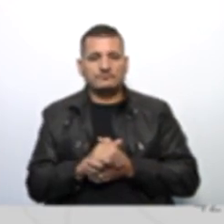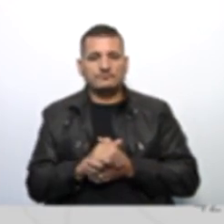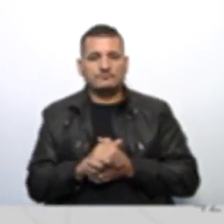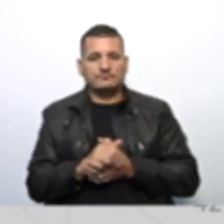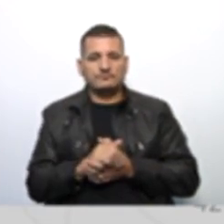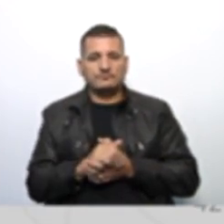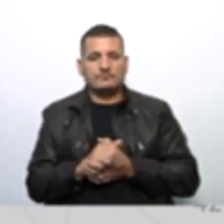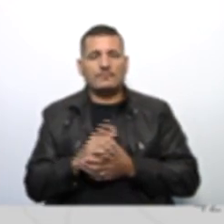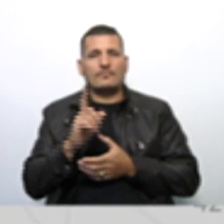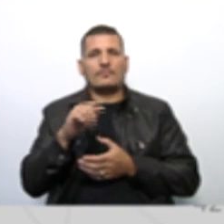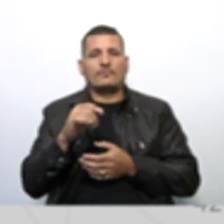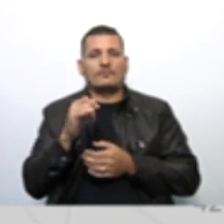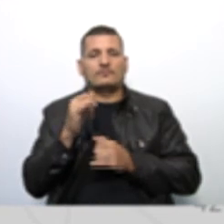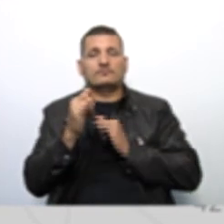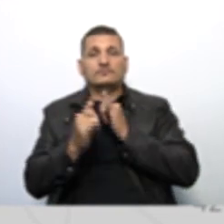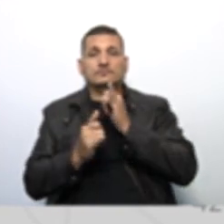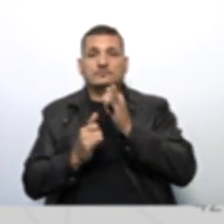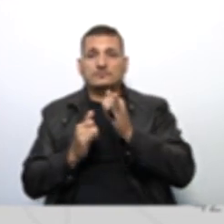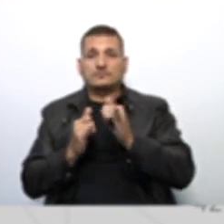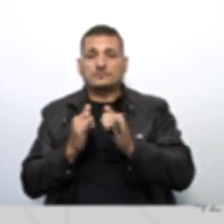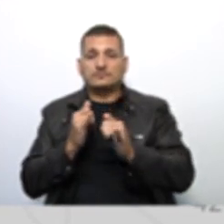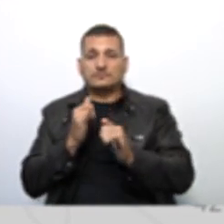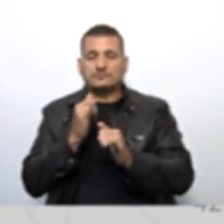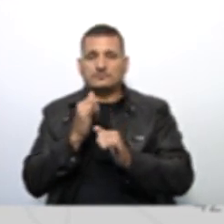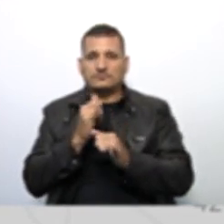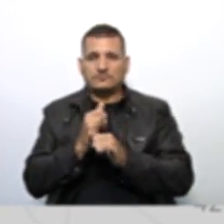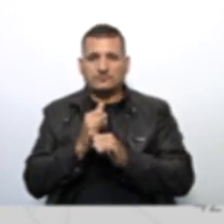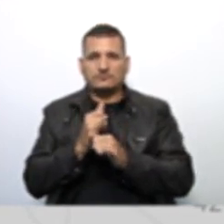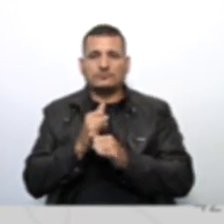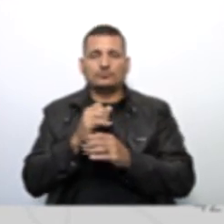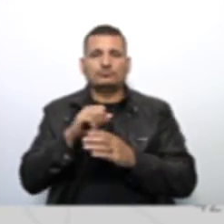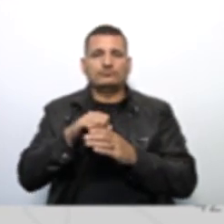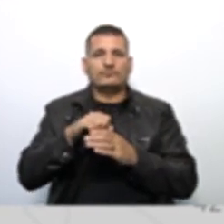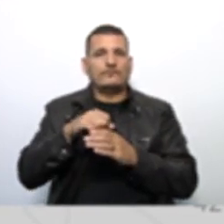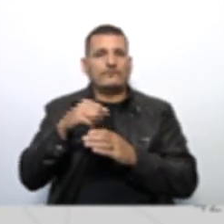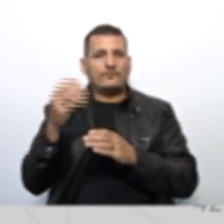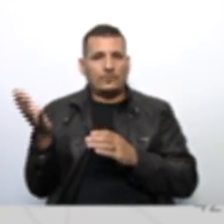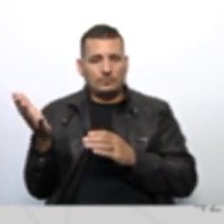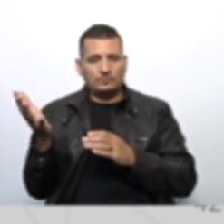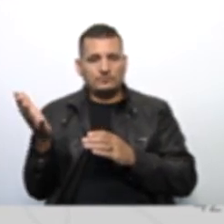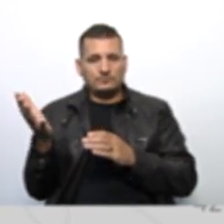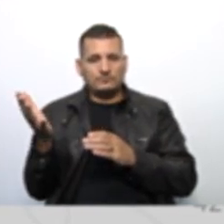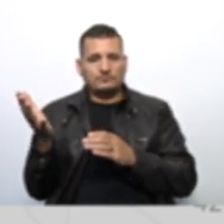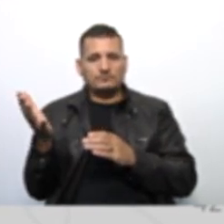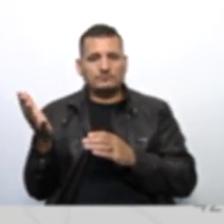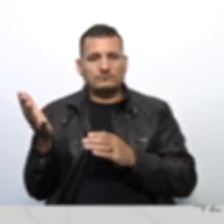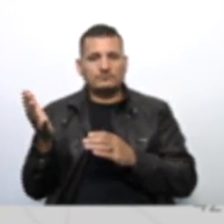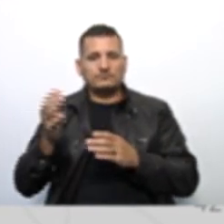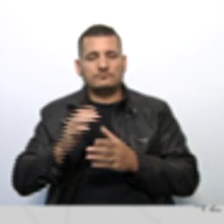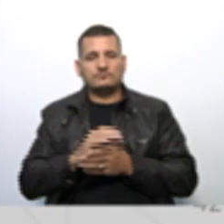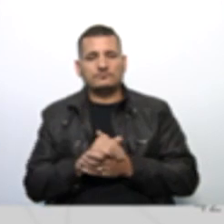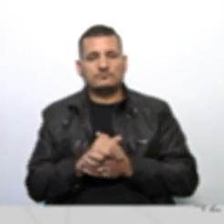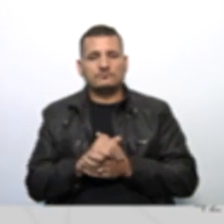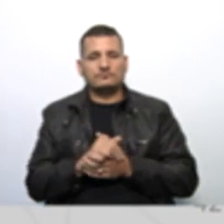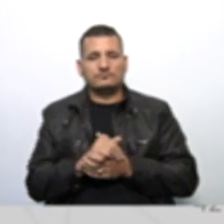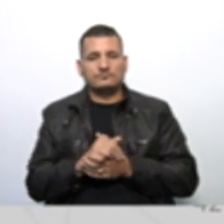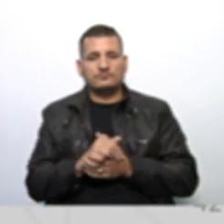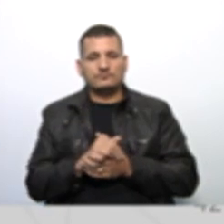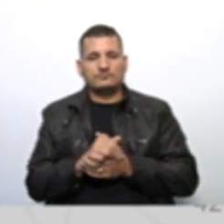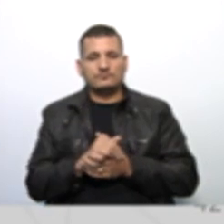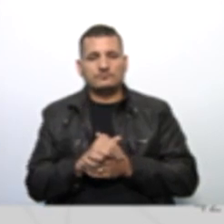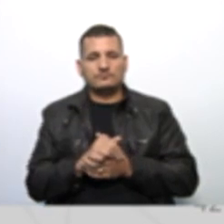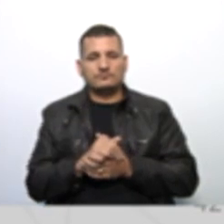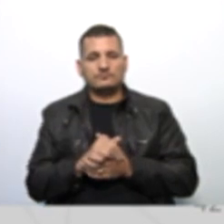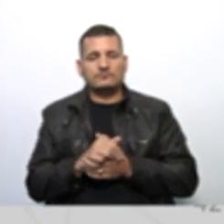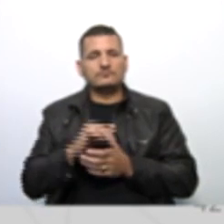uma extensão da intranet, então você precisa compreender o que é intranet para entender o que é extranet. Ou seja, a